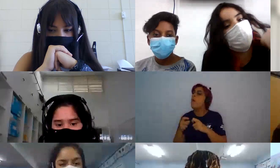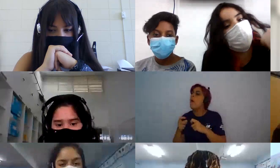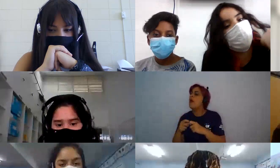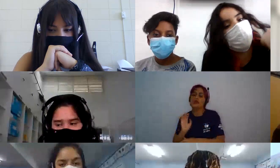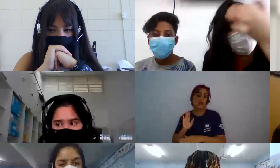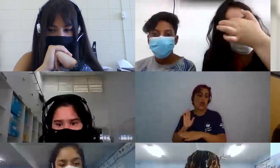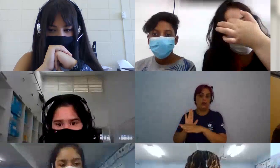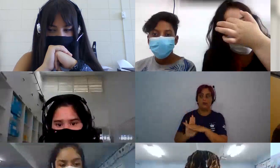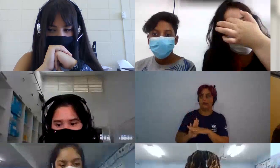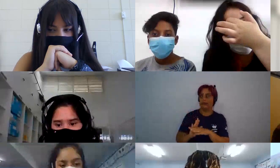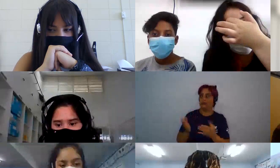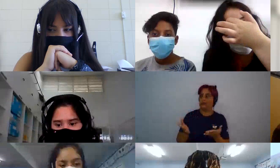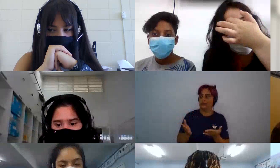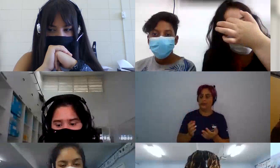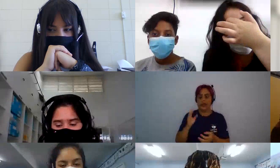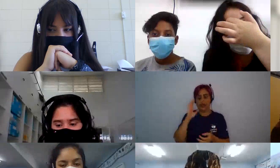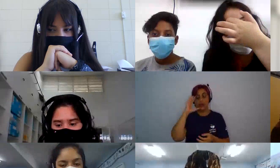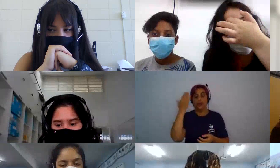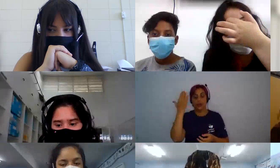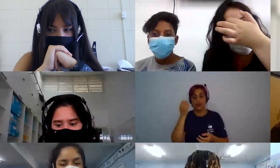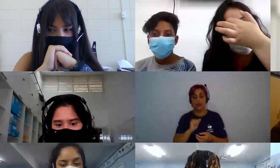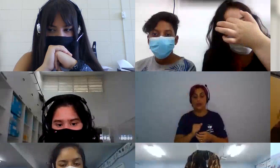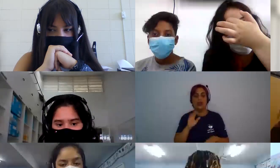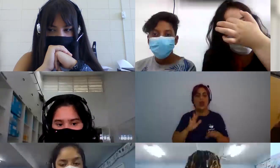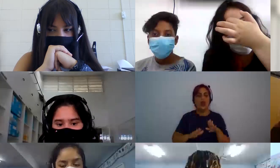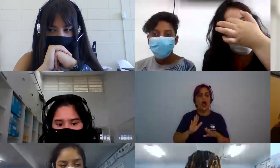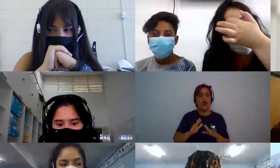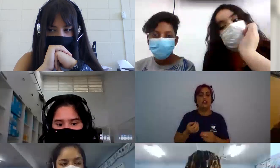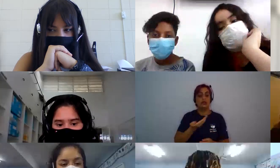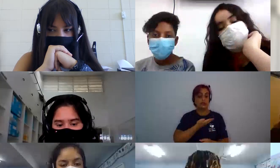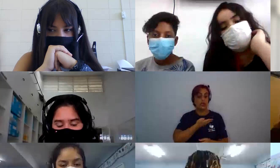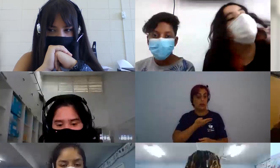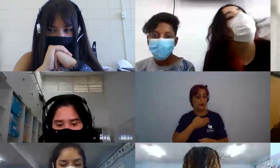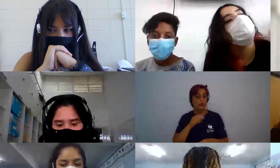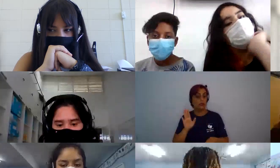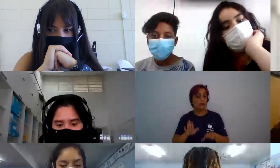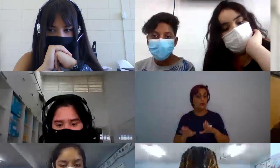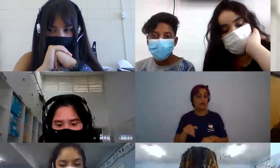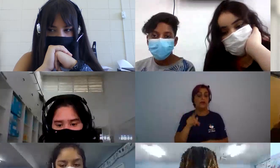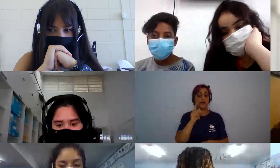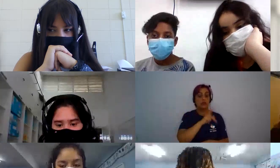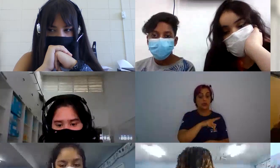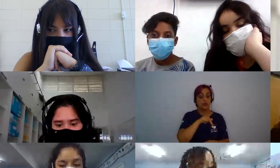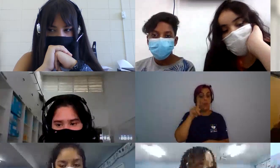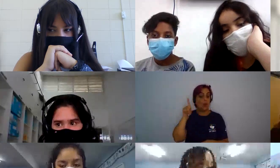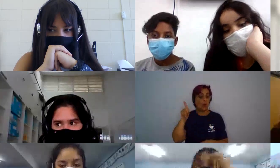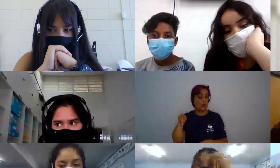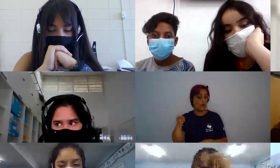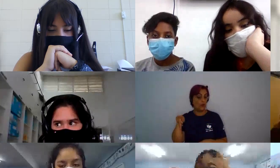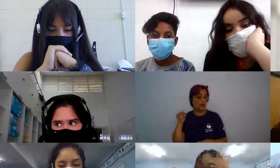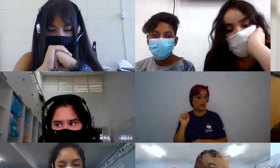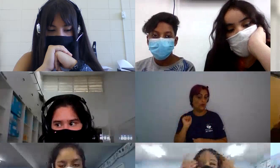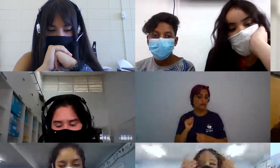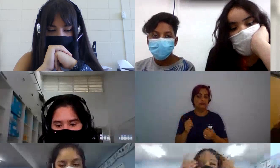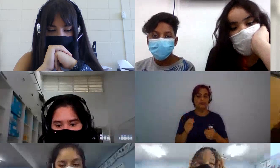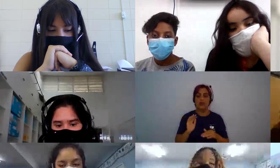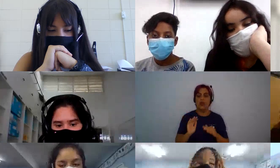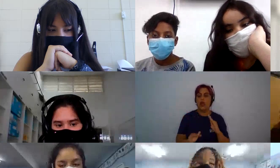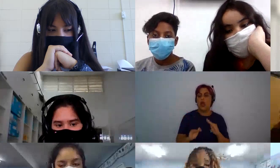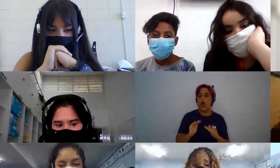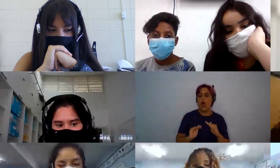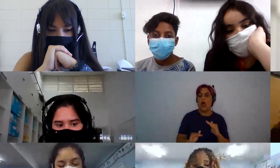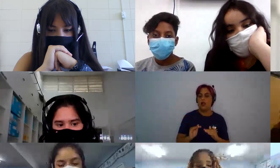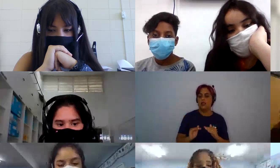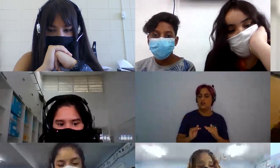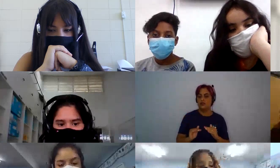resolver vontade e medo. Às vezes vai ser o seu amigo, às vezes vai ser seu professor, às vezes vai ser a pessoa